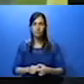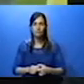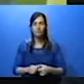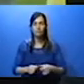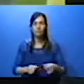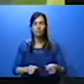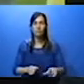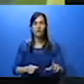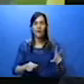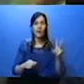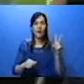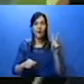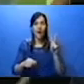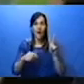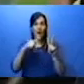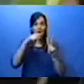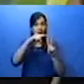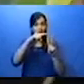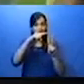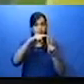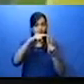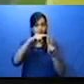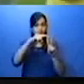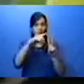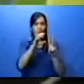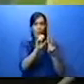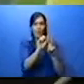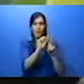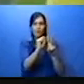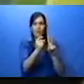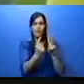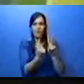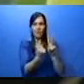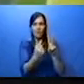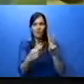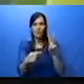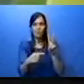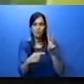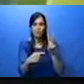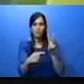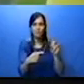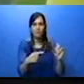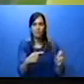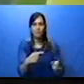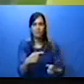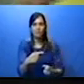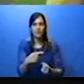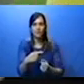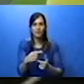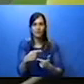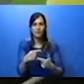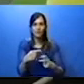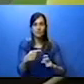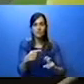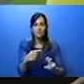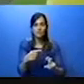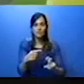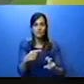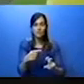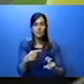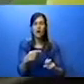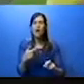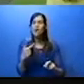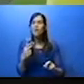81, raiz quadrada de 81 sobre 25. 9 sobre 5, por quê? 9 sobre 5 elevado